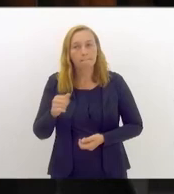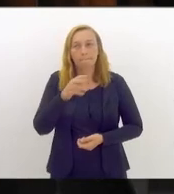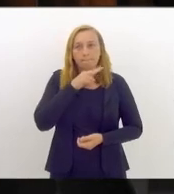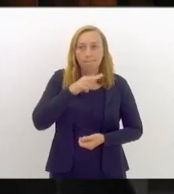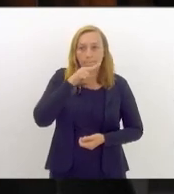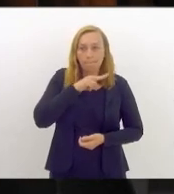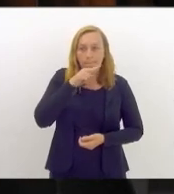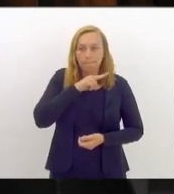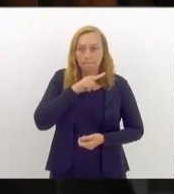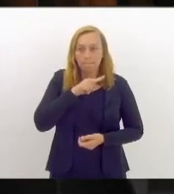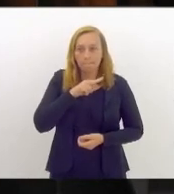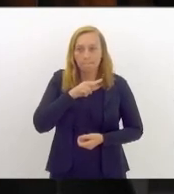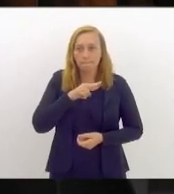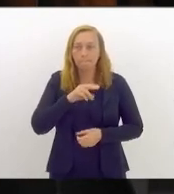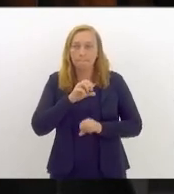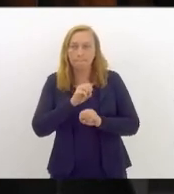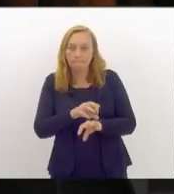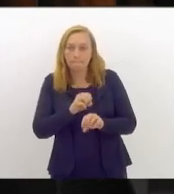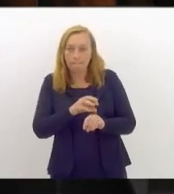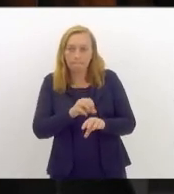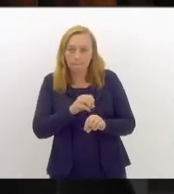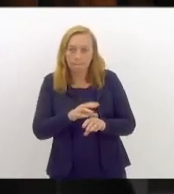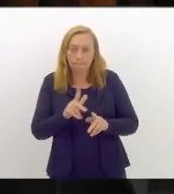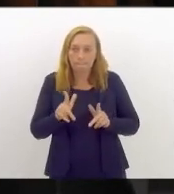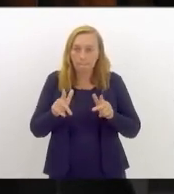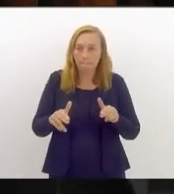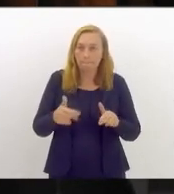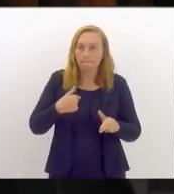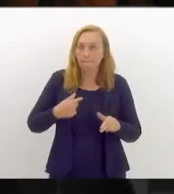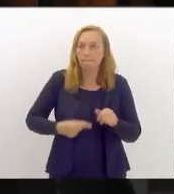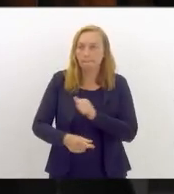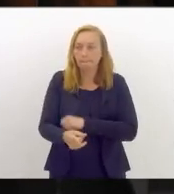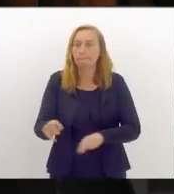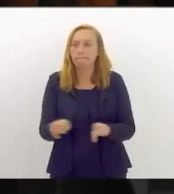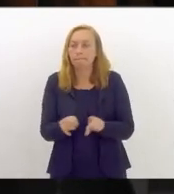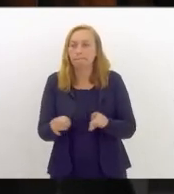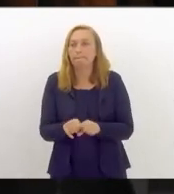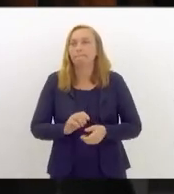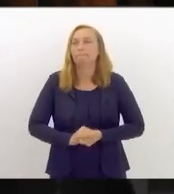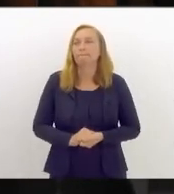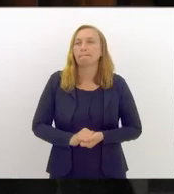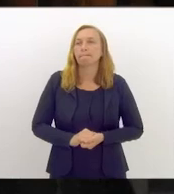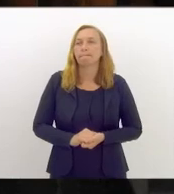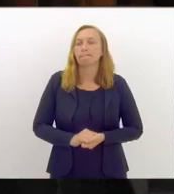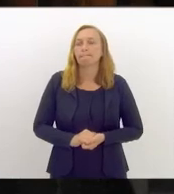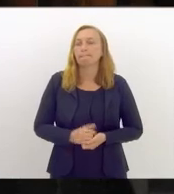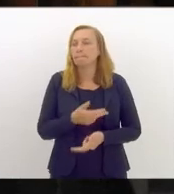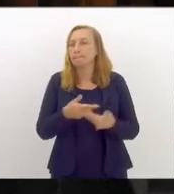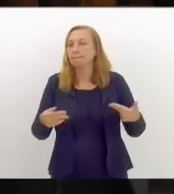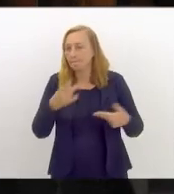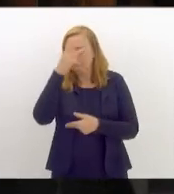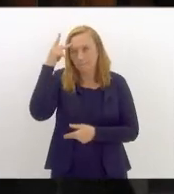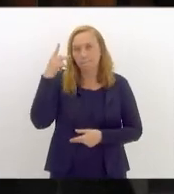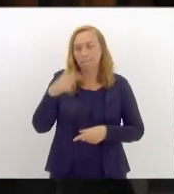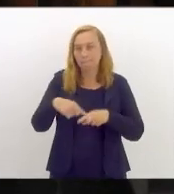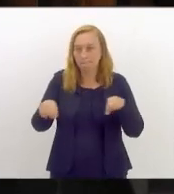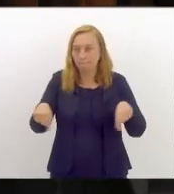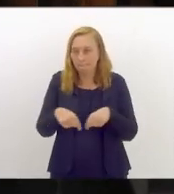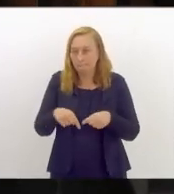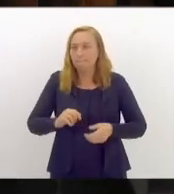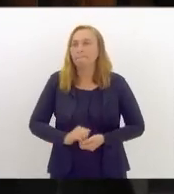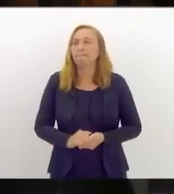netos repassarem adiante os ensinamentos seria eterno também Há muitas pessoas nessa sala